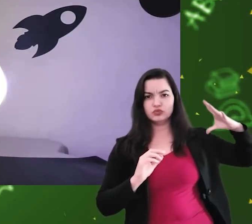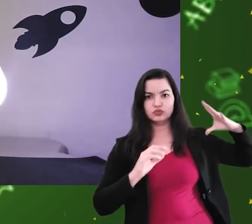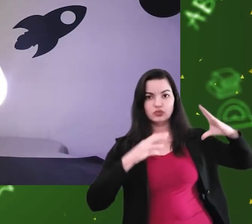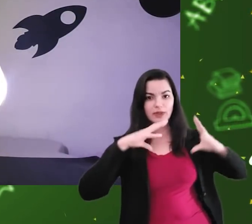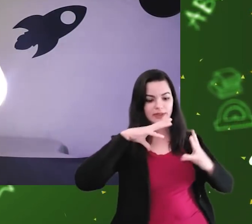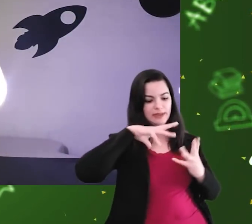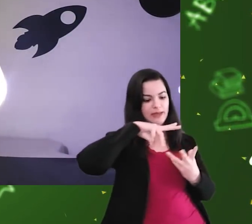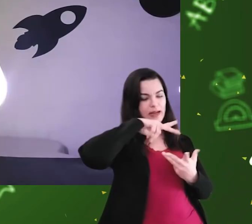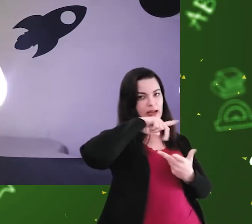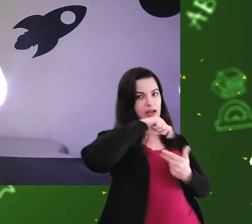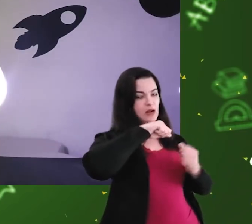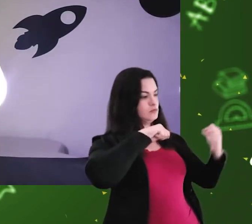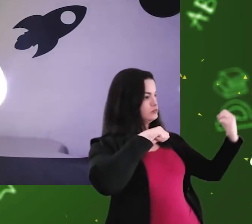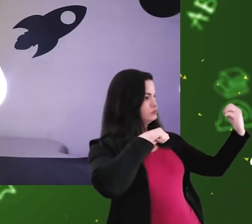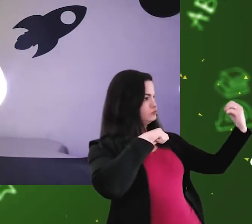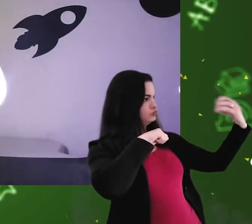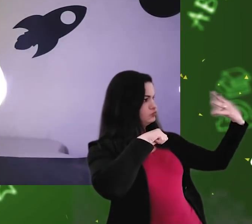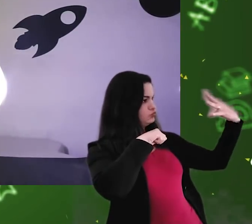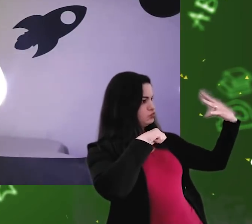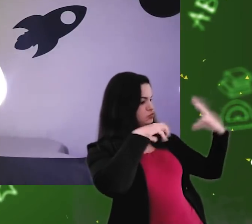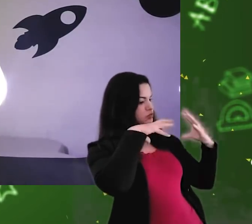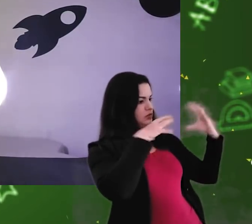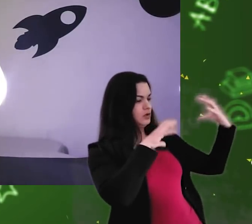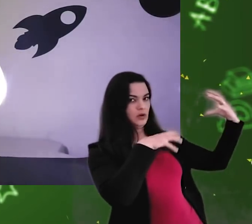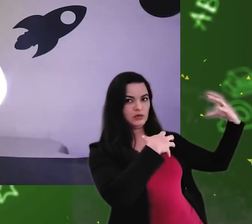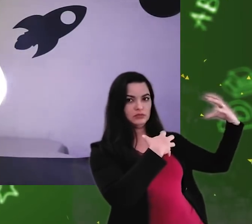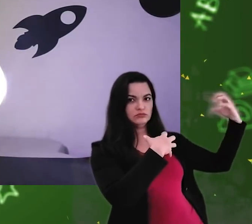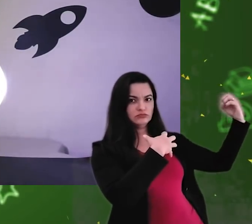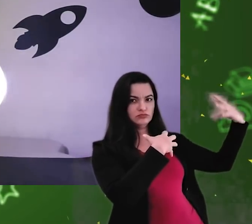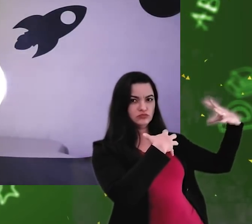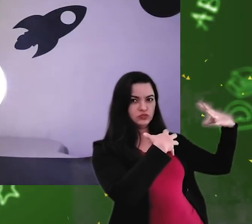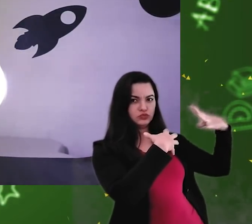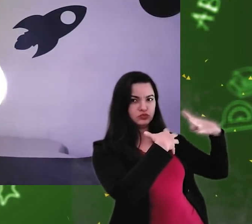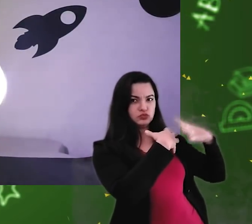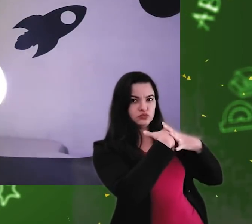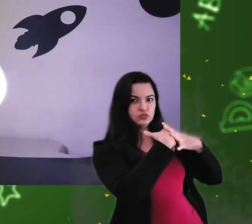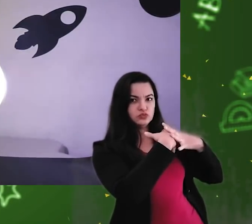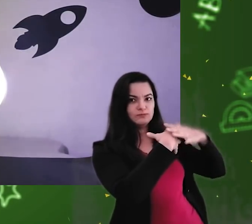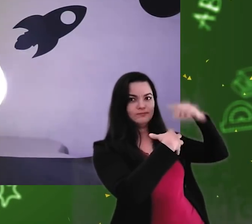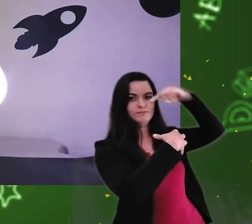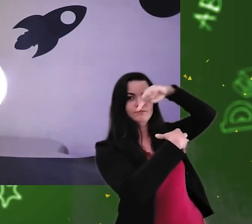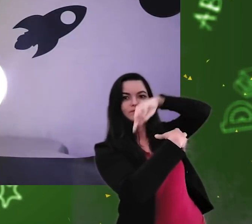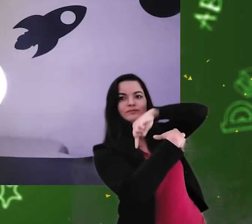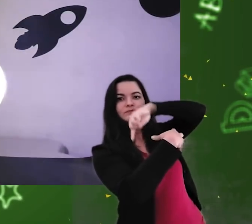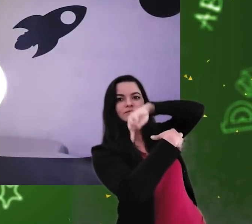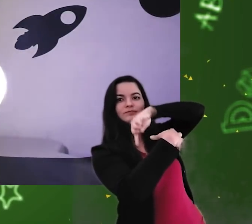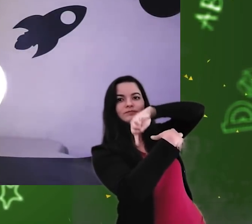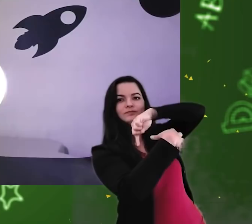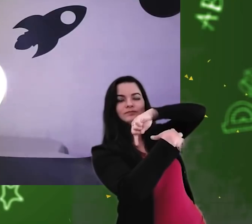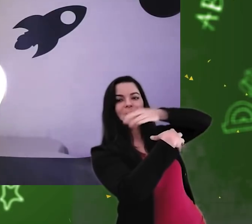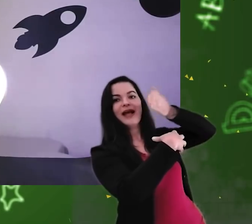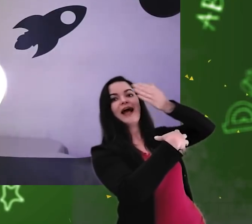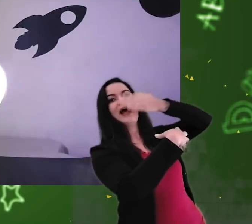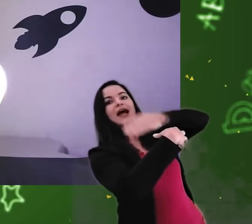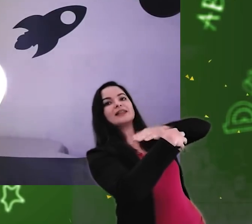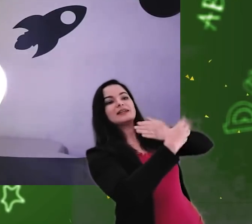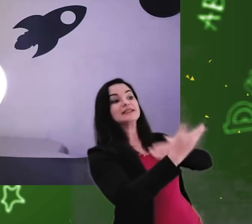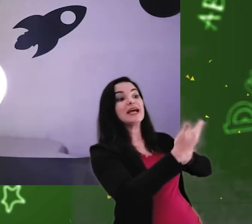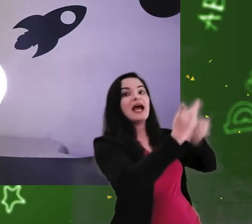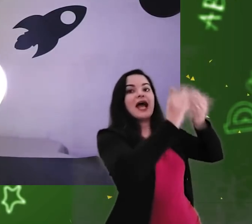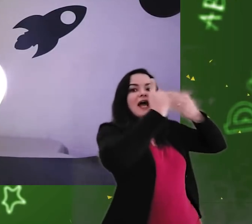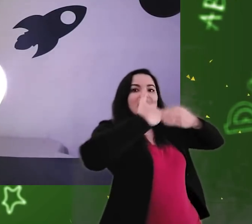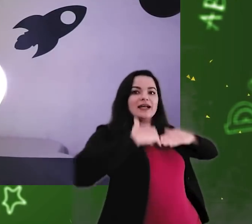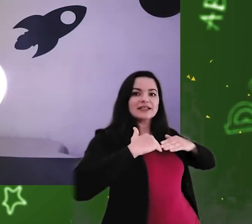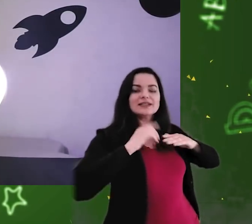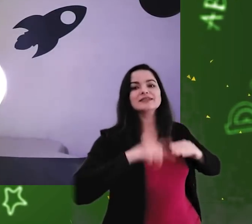Terra e a Terra está bloqueando a chegada dessa luz até a Lua. Conforme o movimento da Terra e